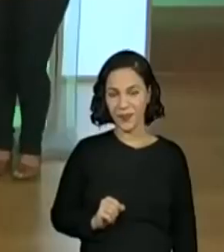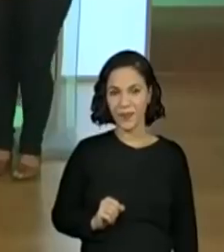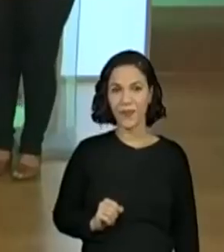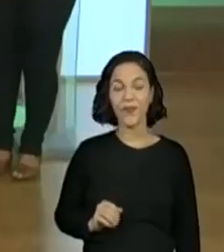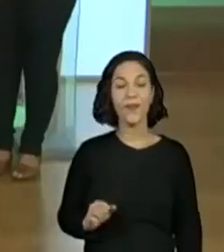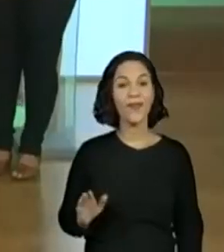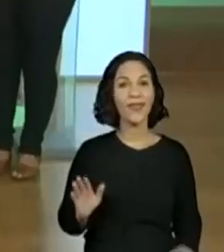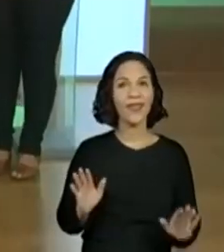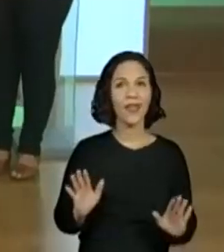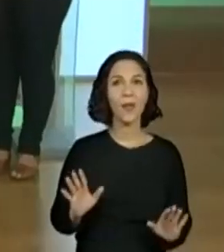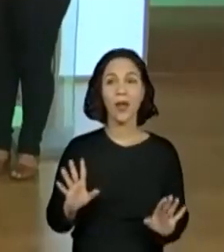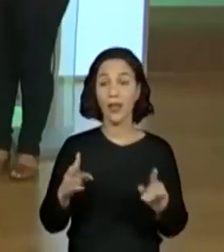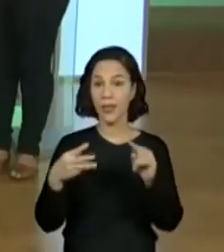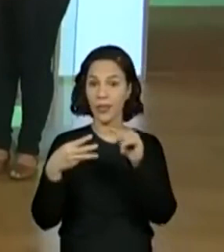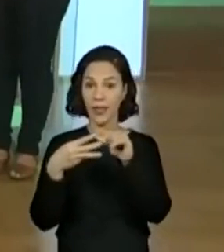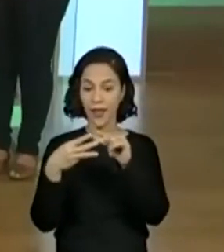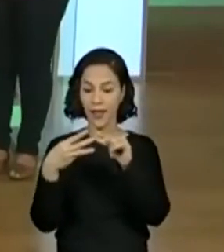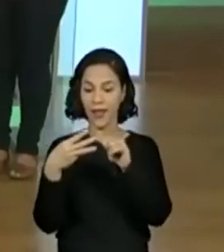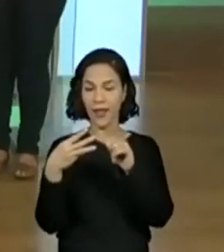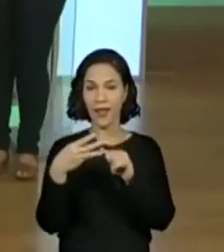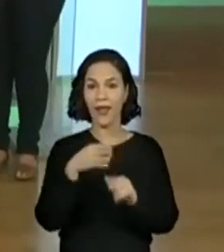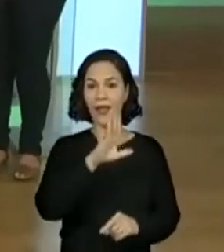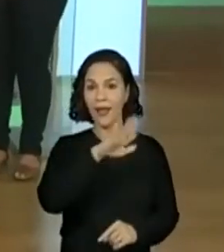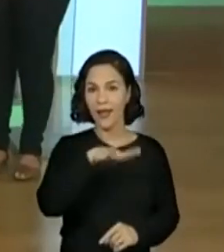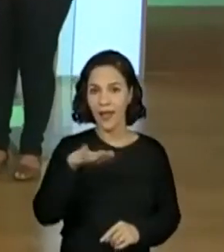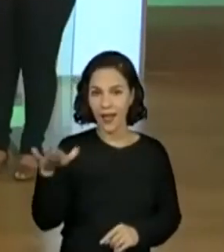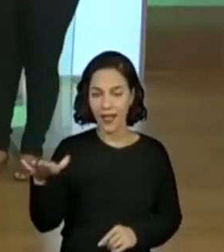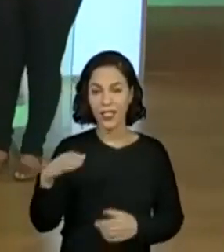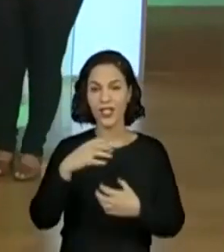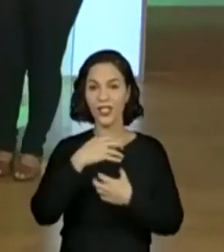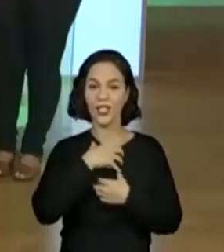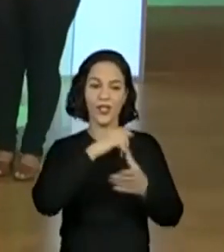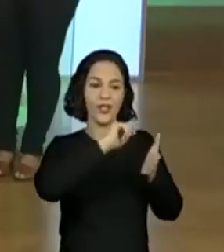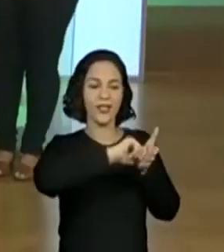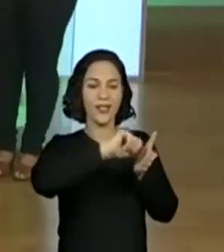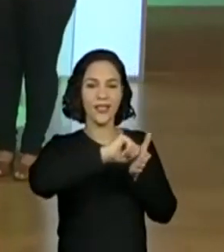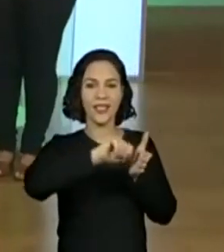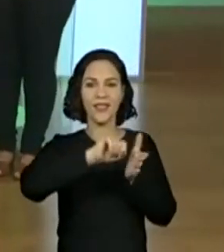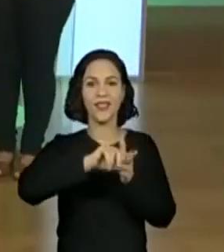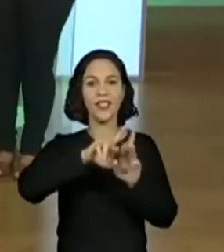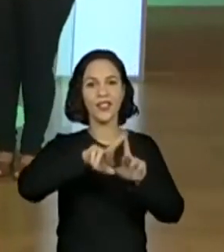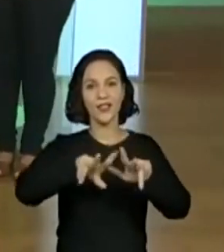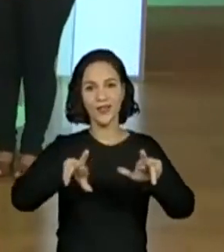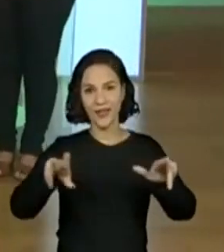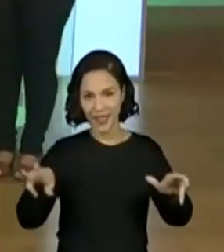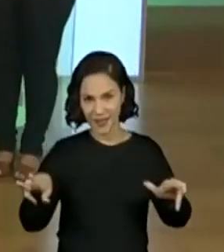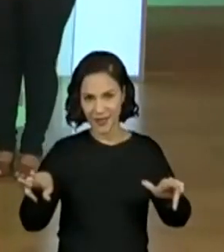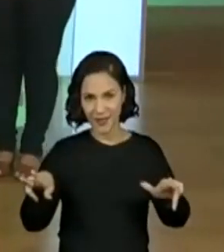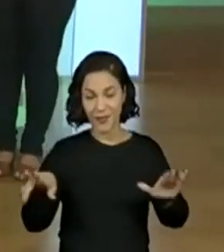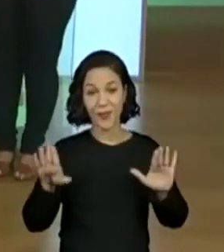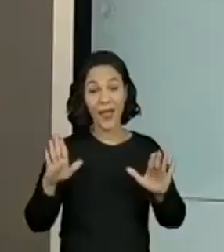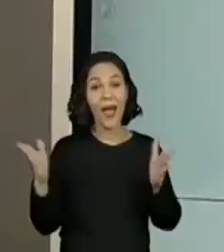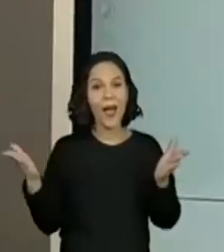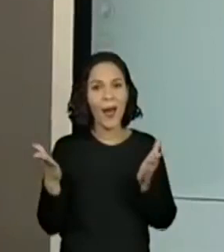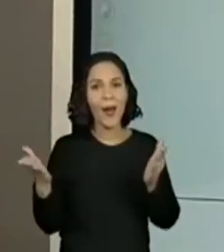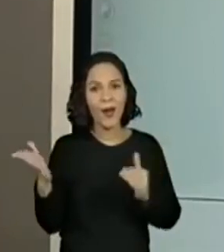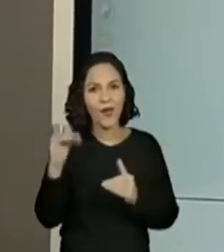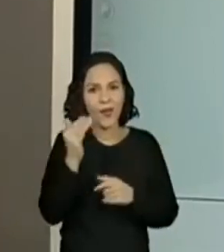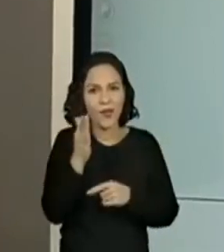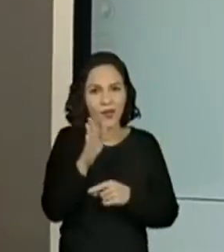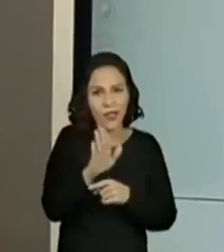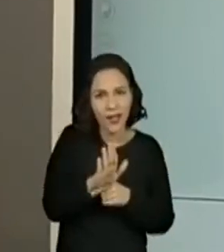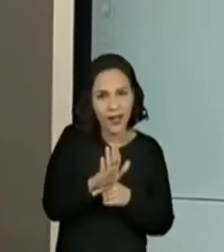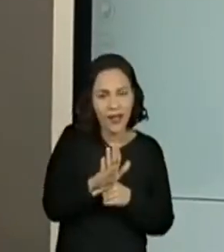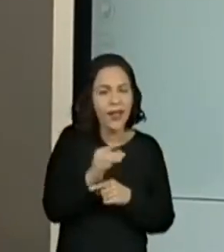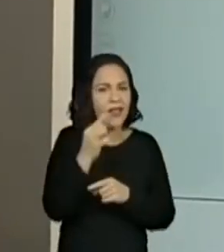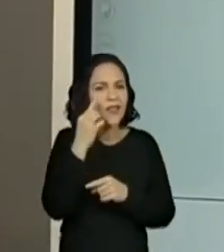Professora Vivi. 3 crianças, 3 escritas 3 diferentes. 3 escritas. Então, agora, a gente vai ajudar a ver se